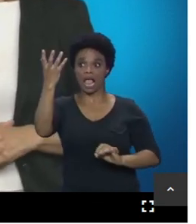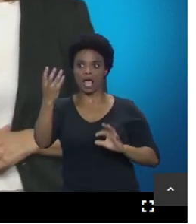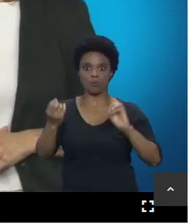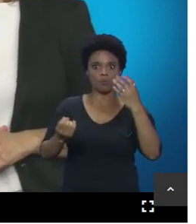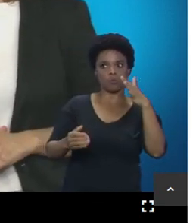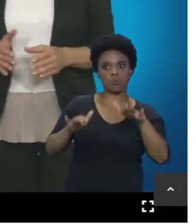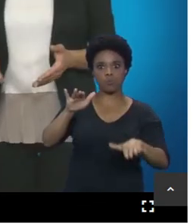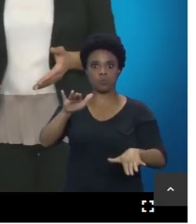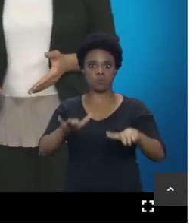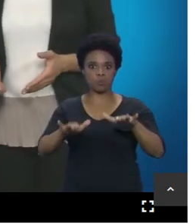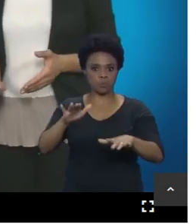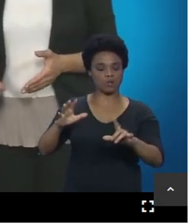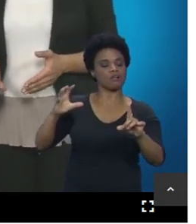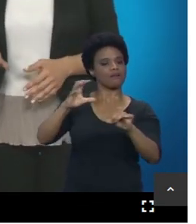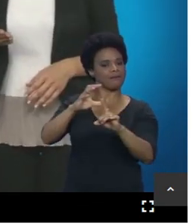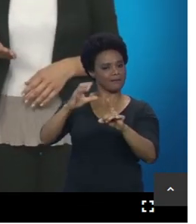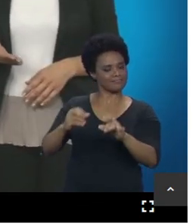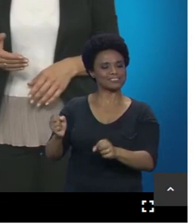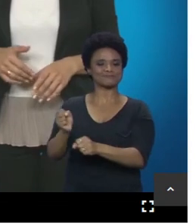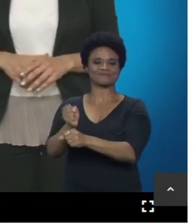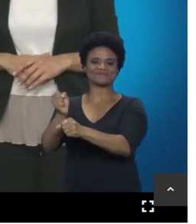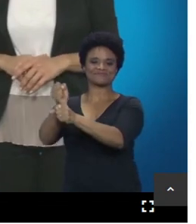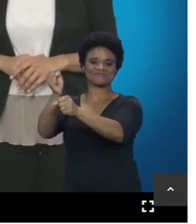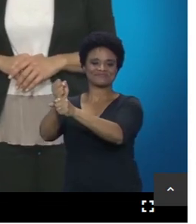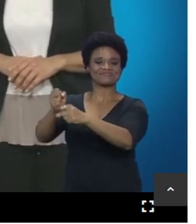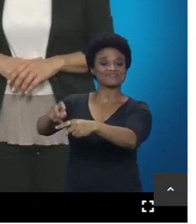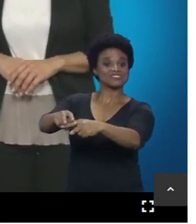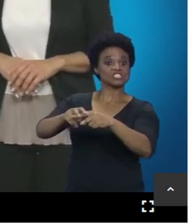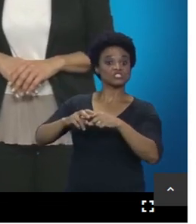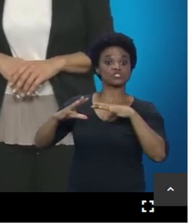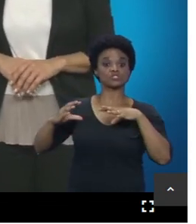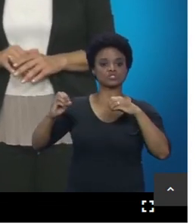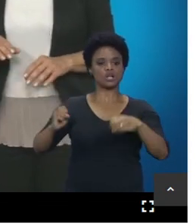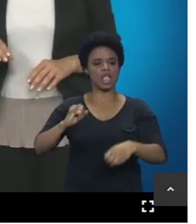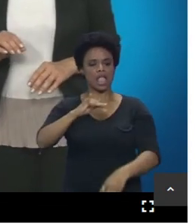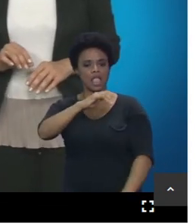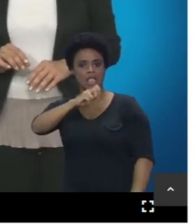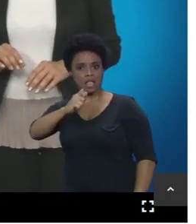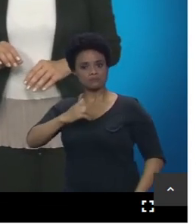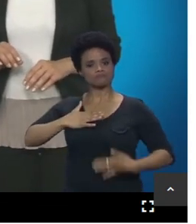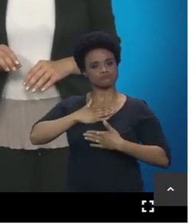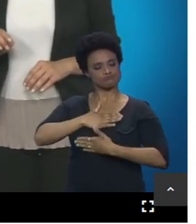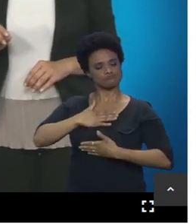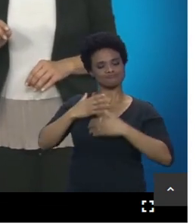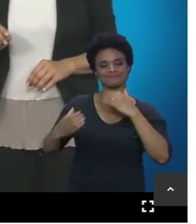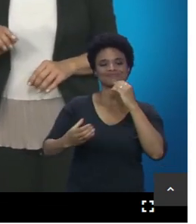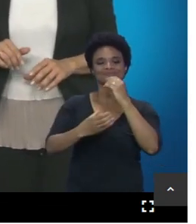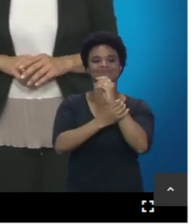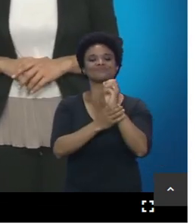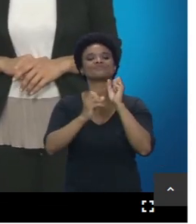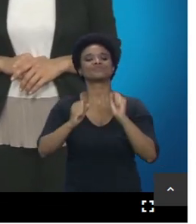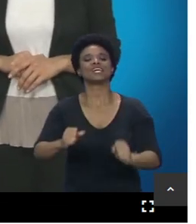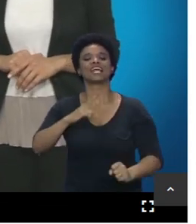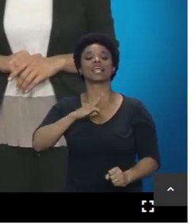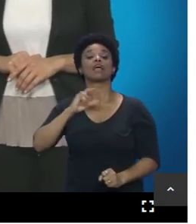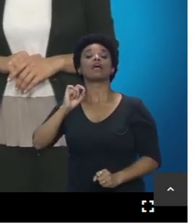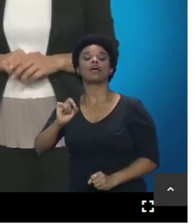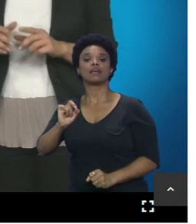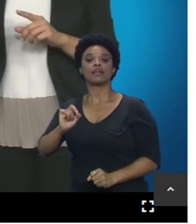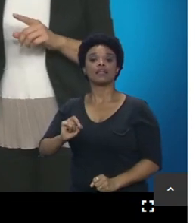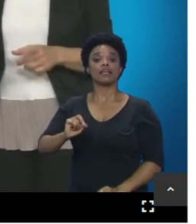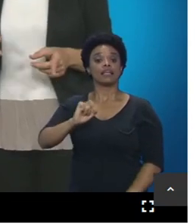influenciam a edificação. Nesse sentido, os índices satisfatórios de segurança podem ser atingidos com a adoção de